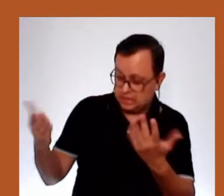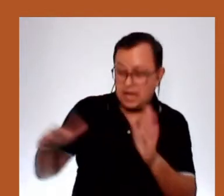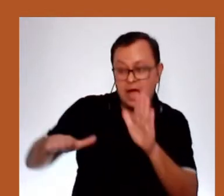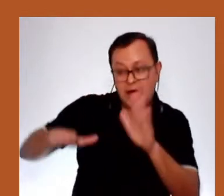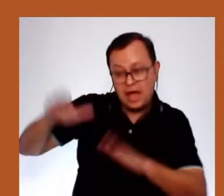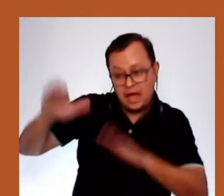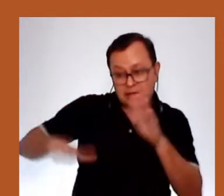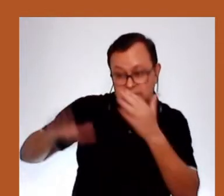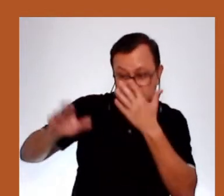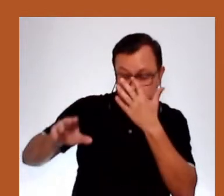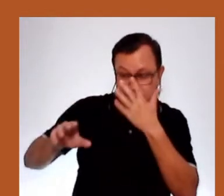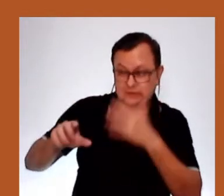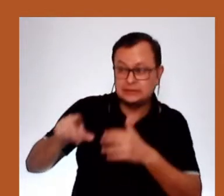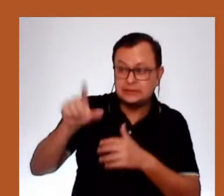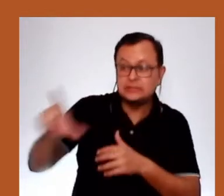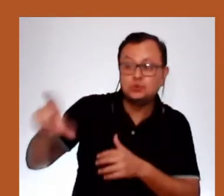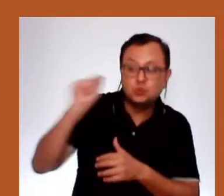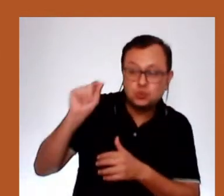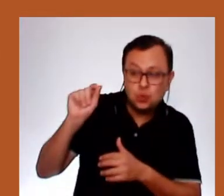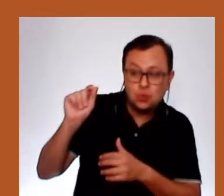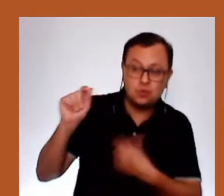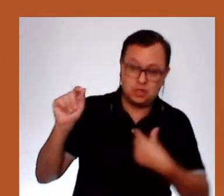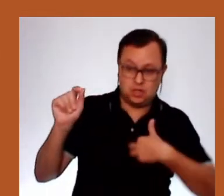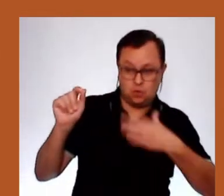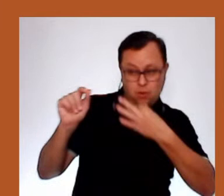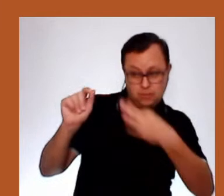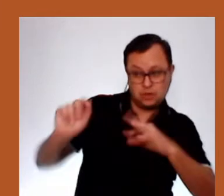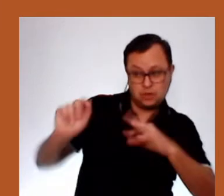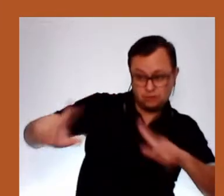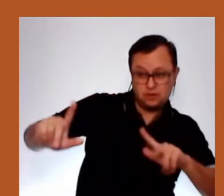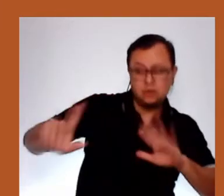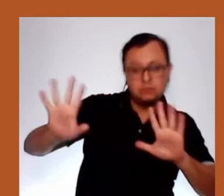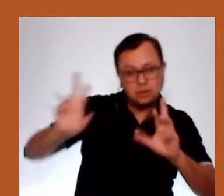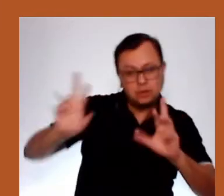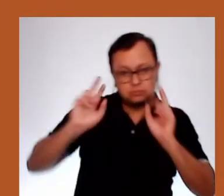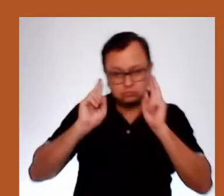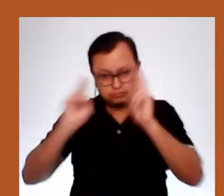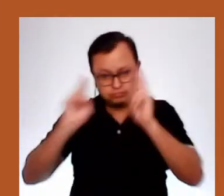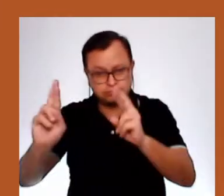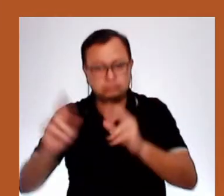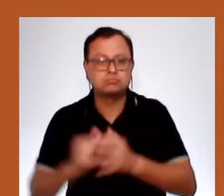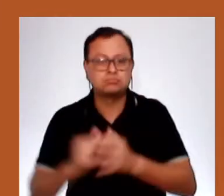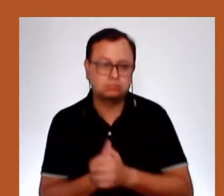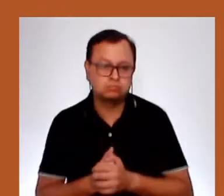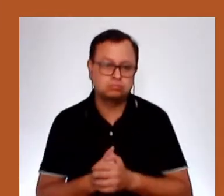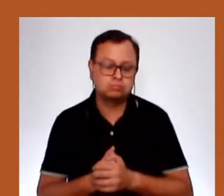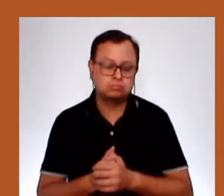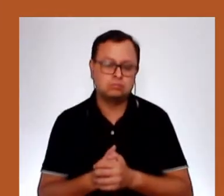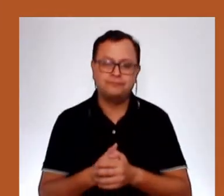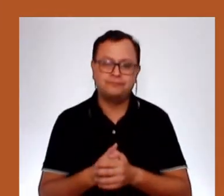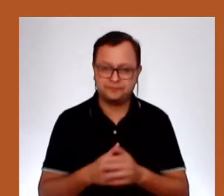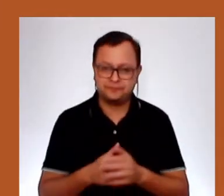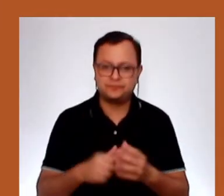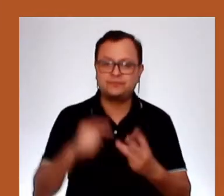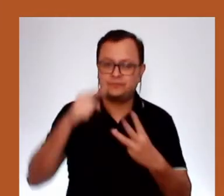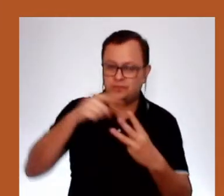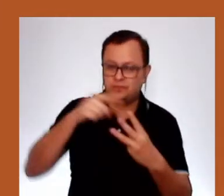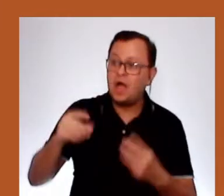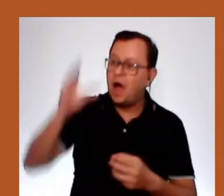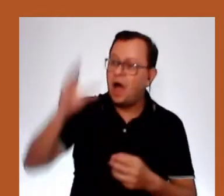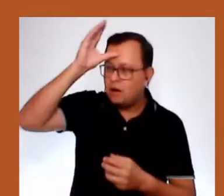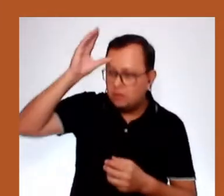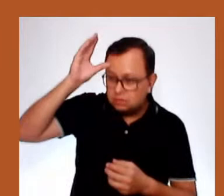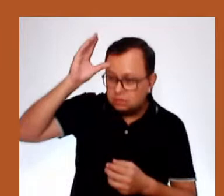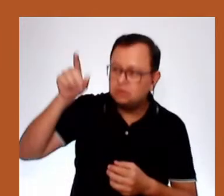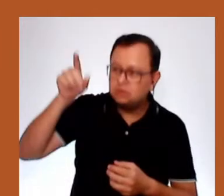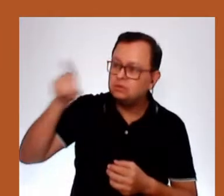Com a nossa expectativa, né? Mas Exato. É o respeito. É, gente, a Claudete e a Juliana, como jornalistas, vocês são